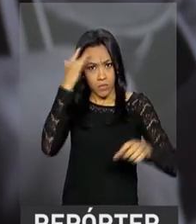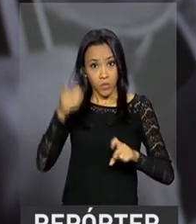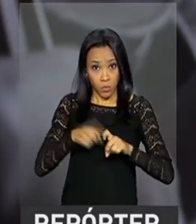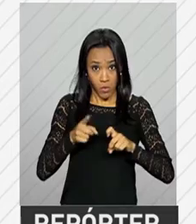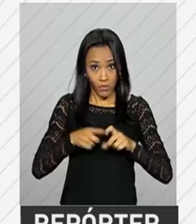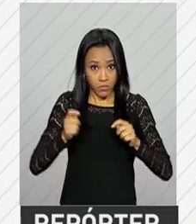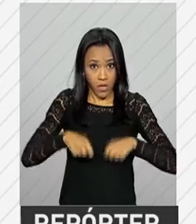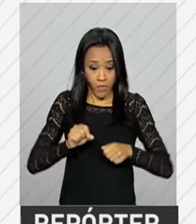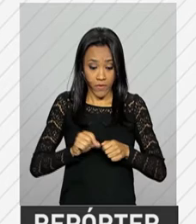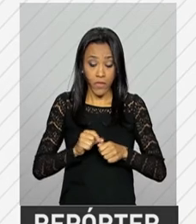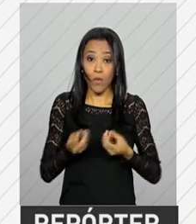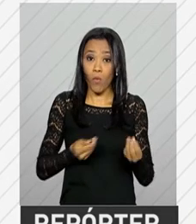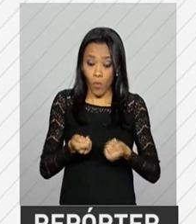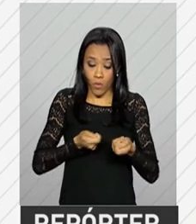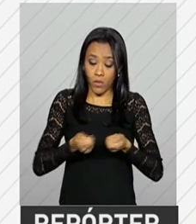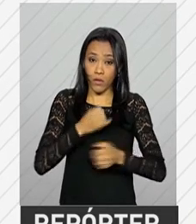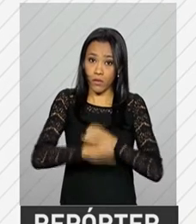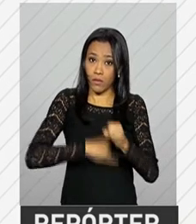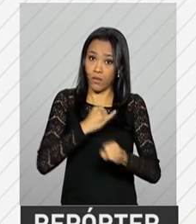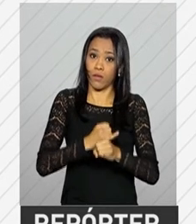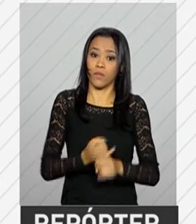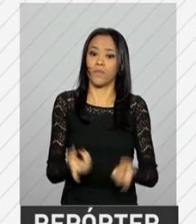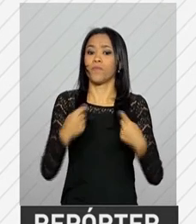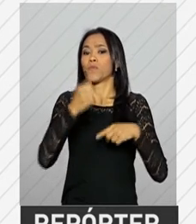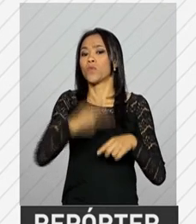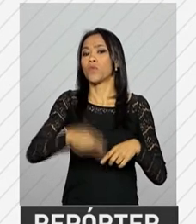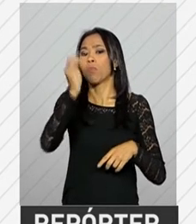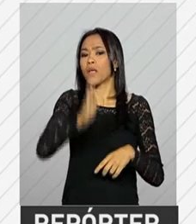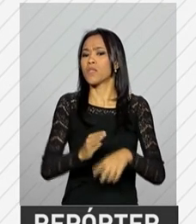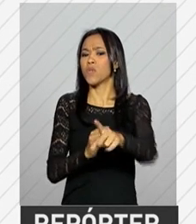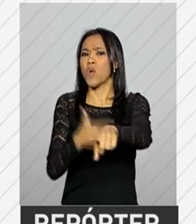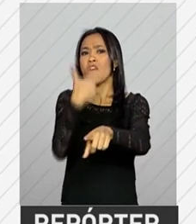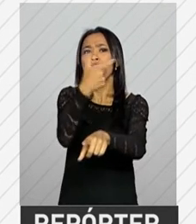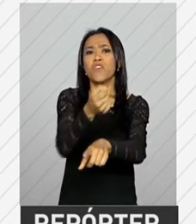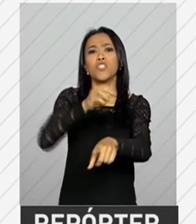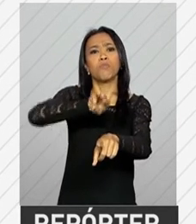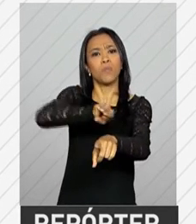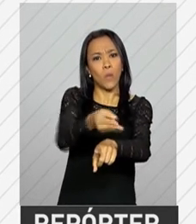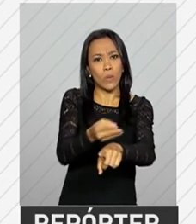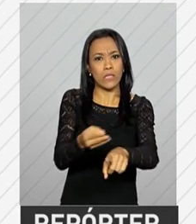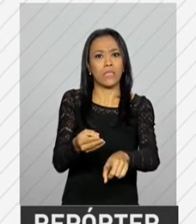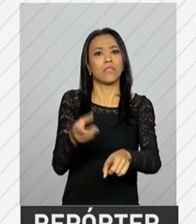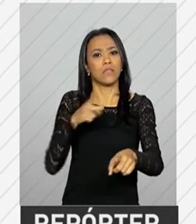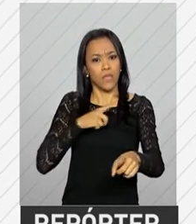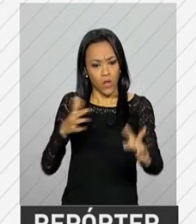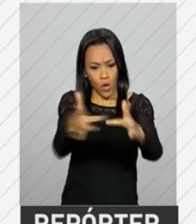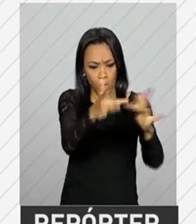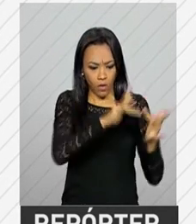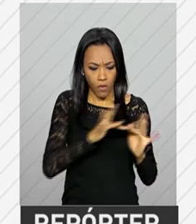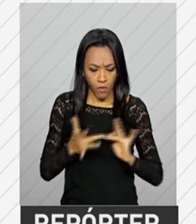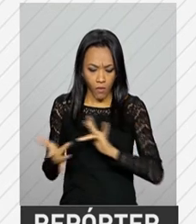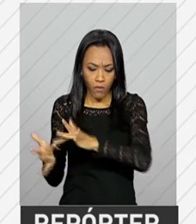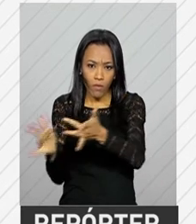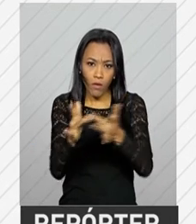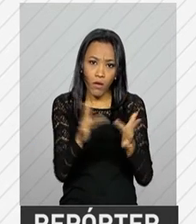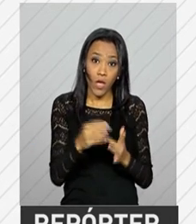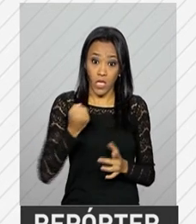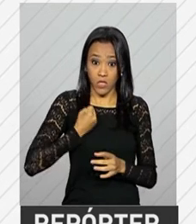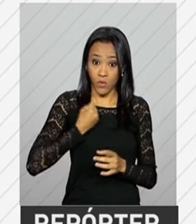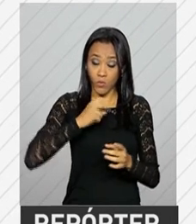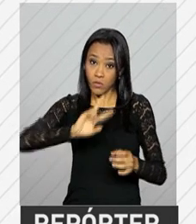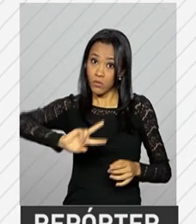internet há no brasil cerca de 20 milhões de conexões máquina máquina a previsão é que o número salte para